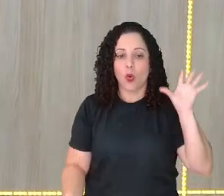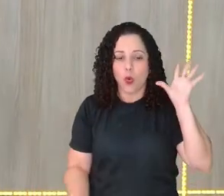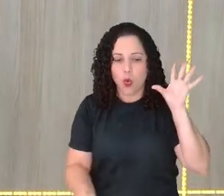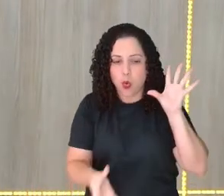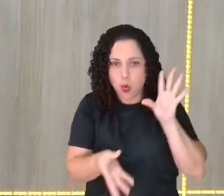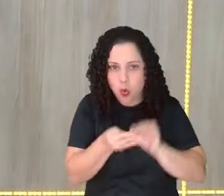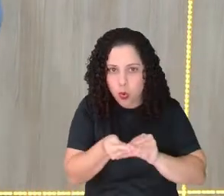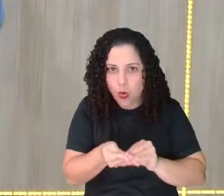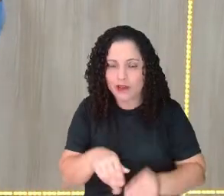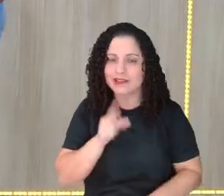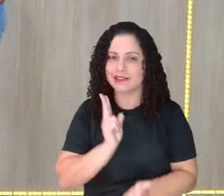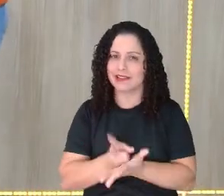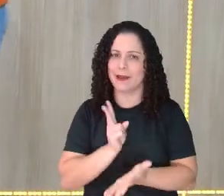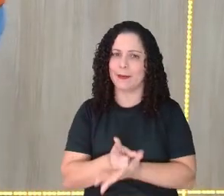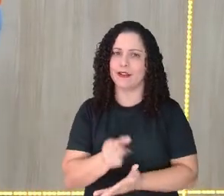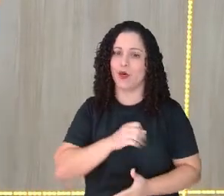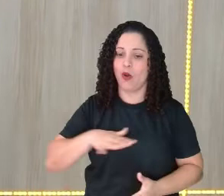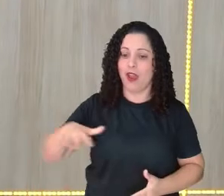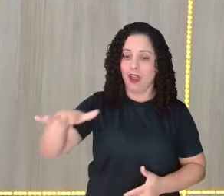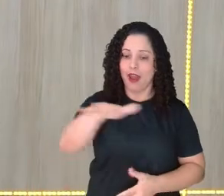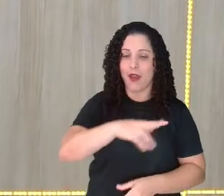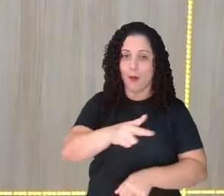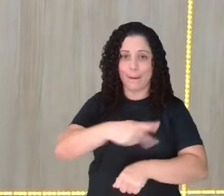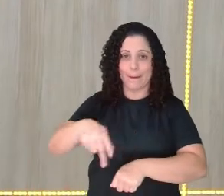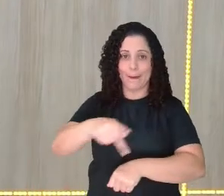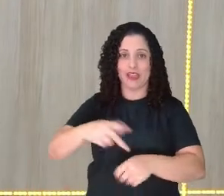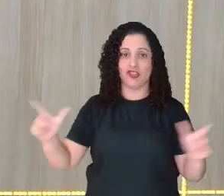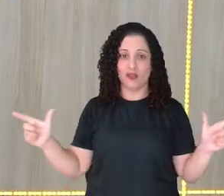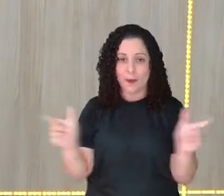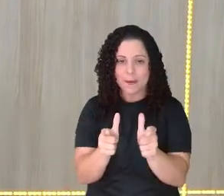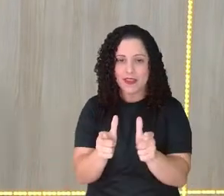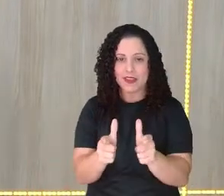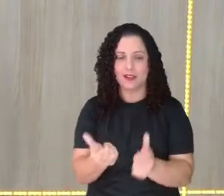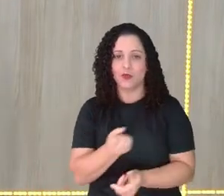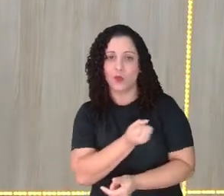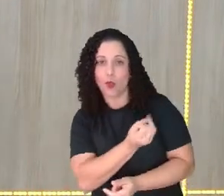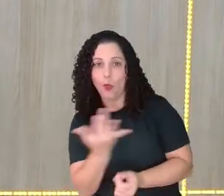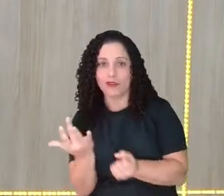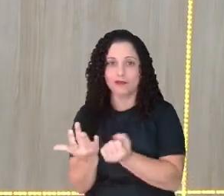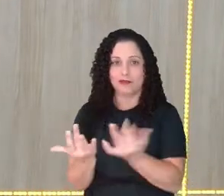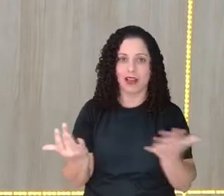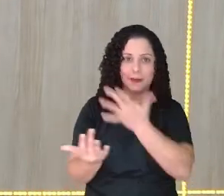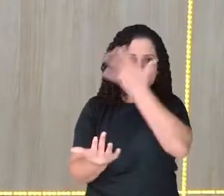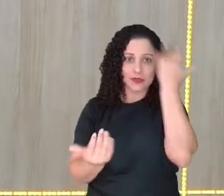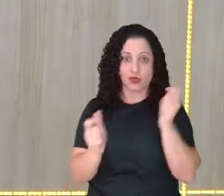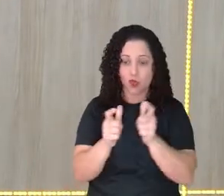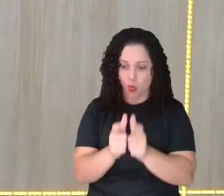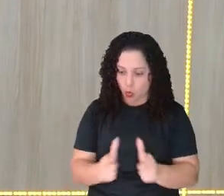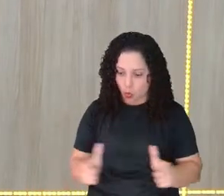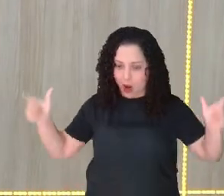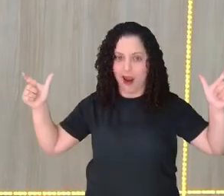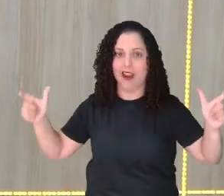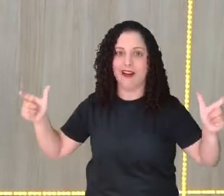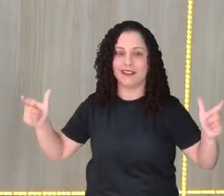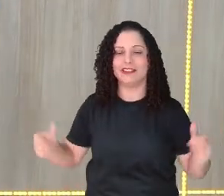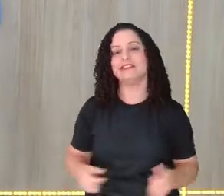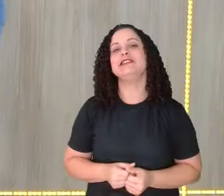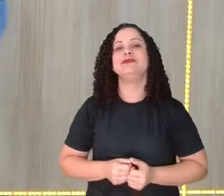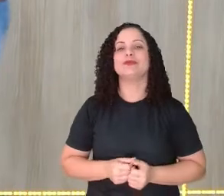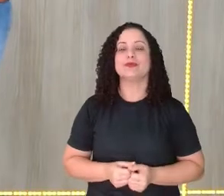uma área relativamente pequena para a quantidade aí, a sua população. Então,